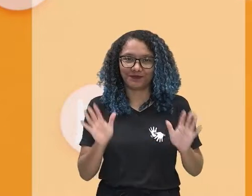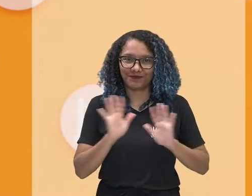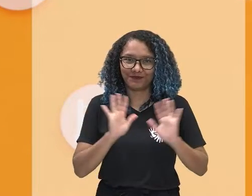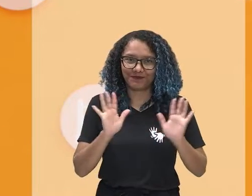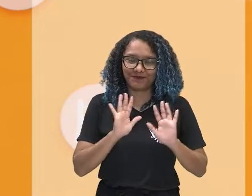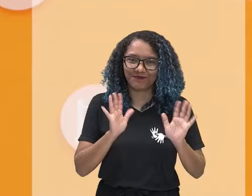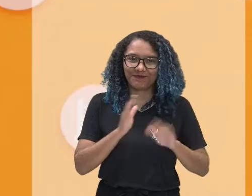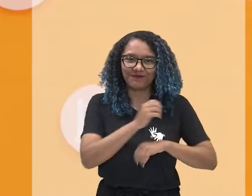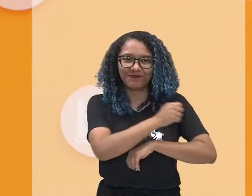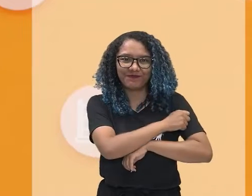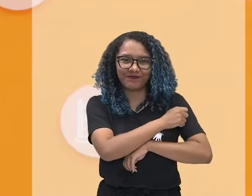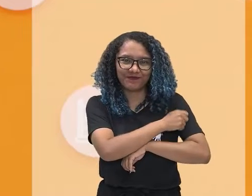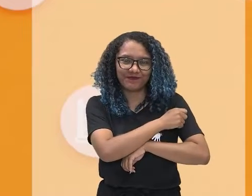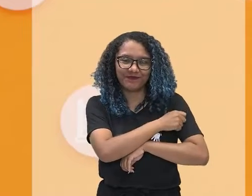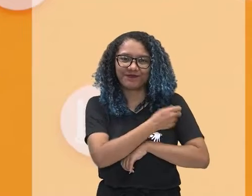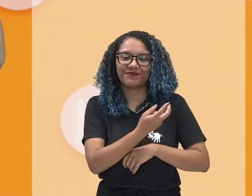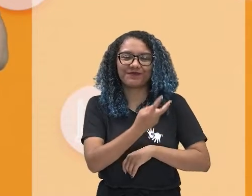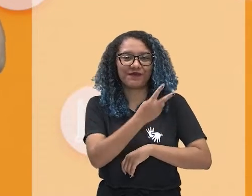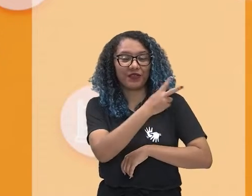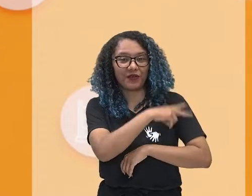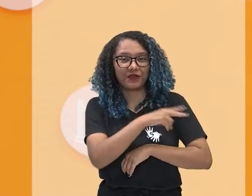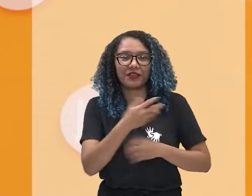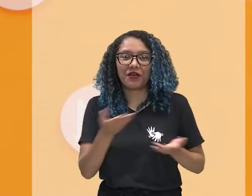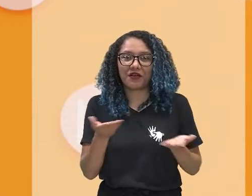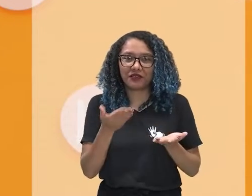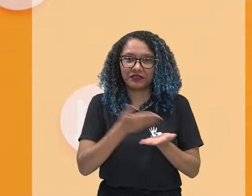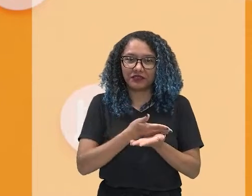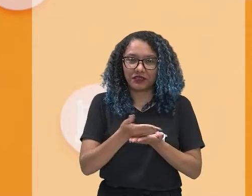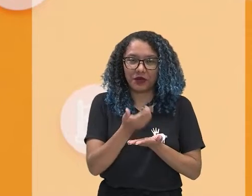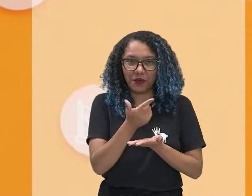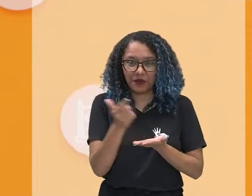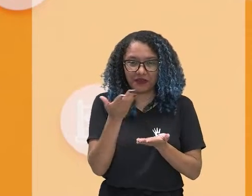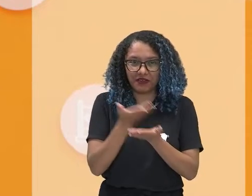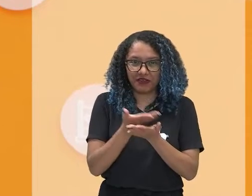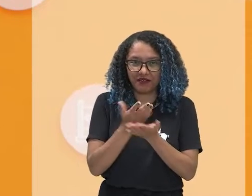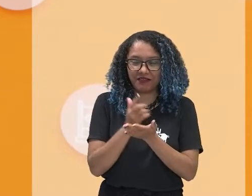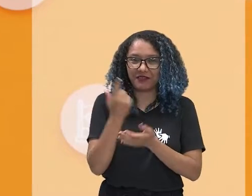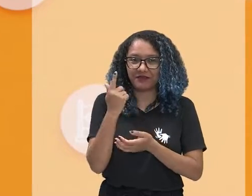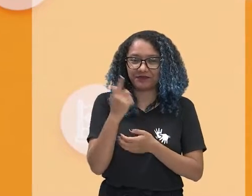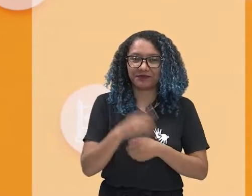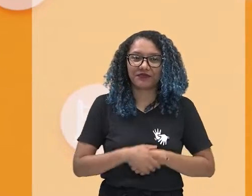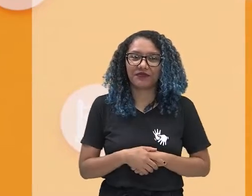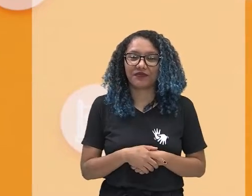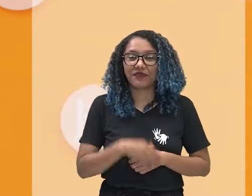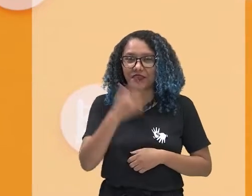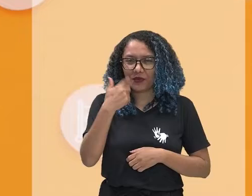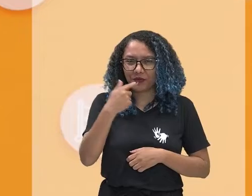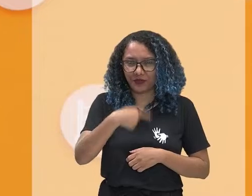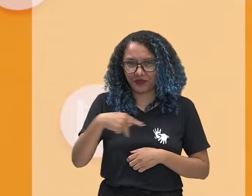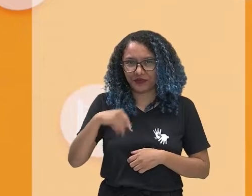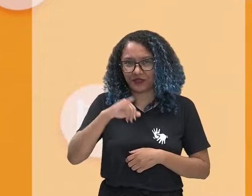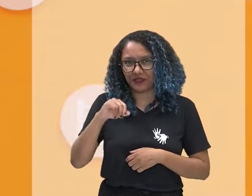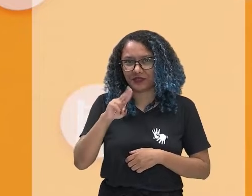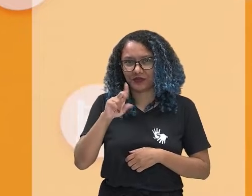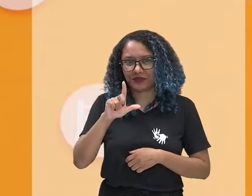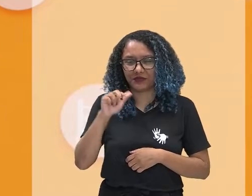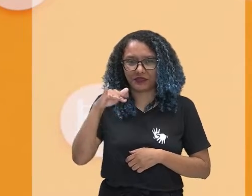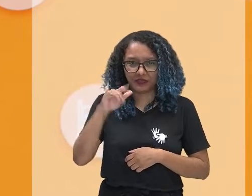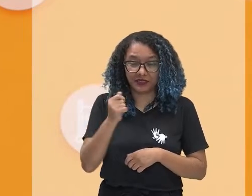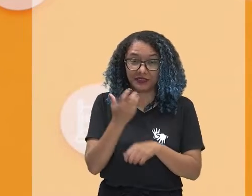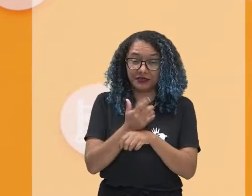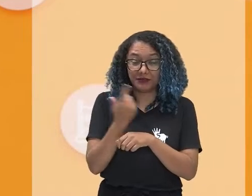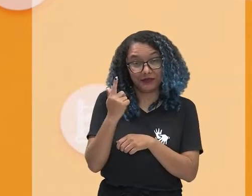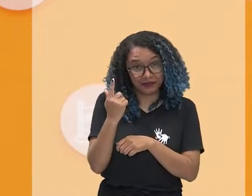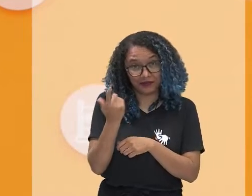Olá, queridos alunos da segunda série, estamos iniciando mais uma aula de Geografia. Eu sou a professora Juliana, do componente